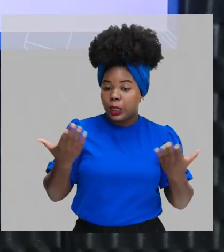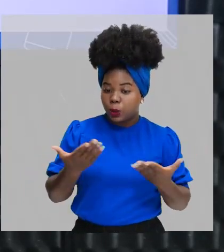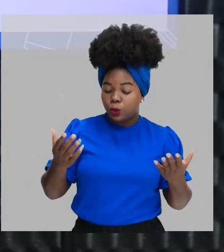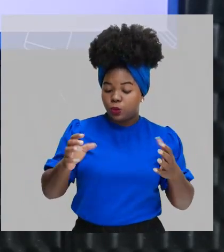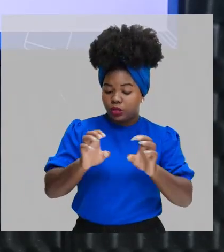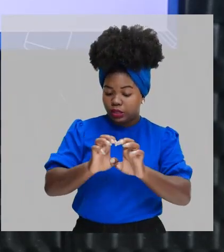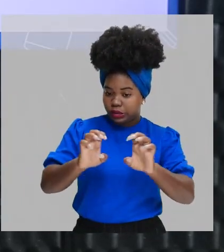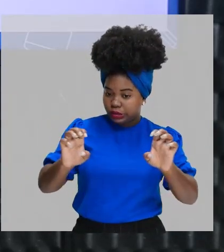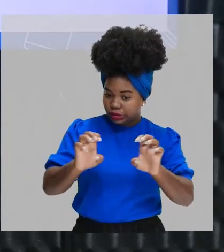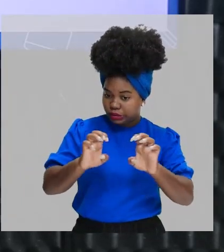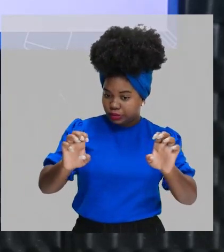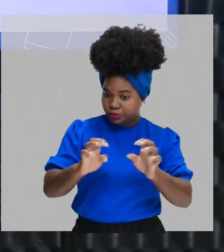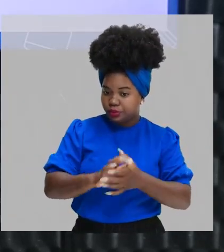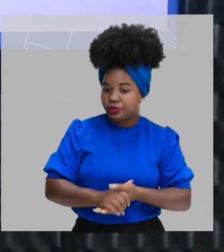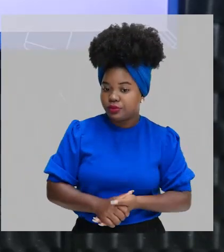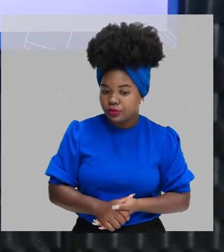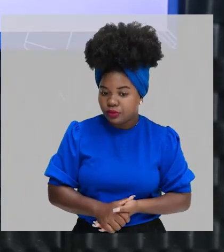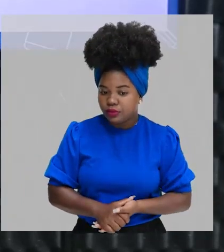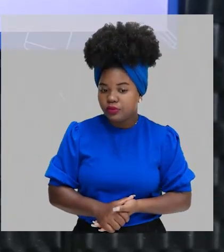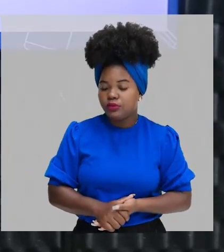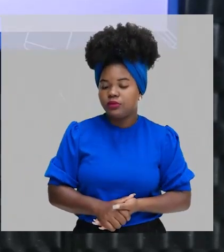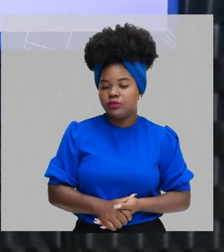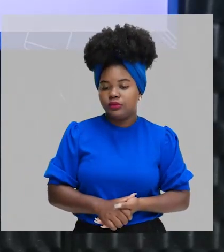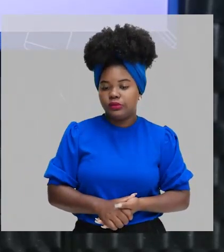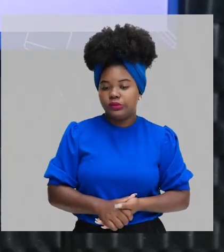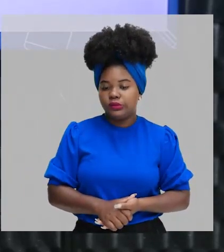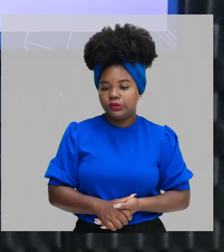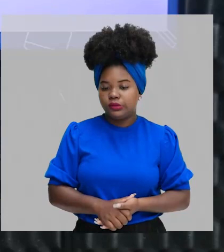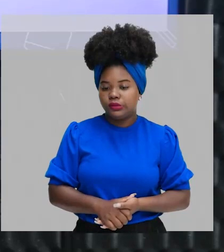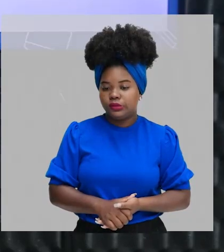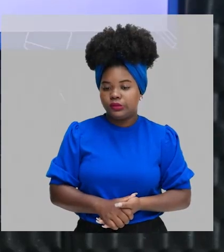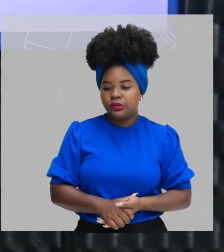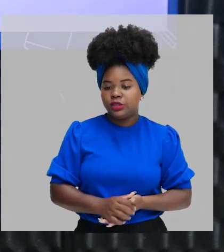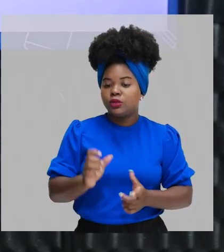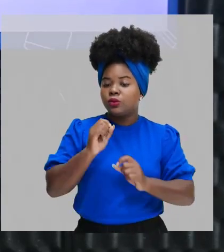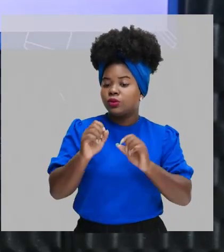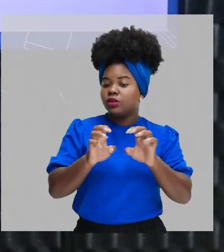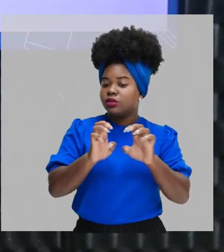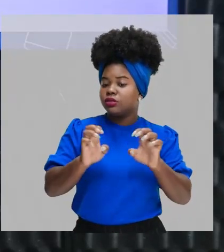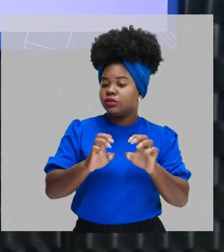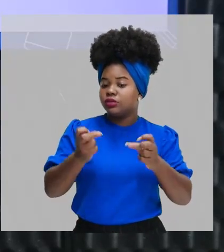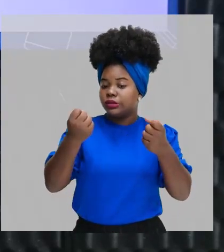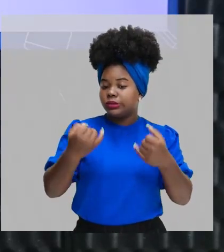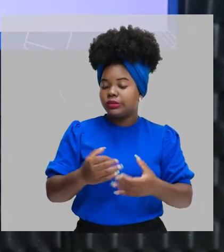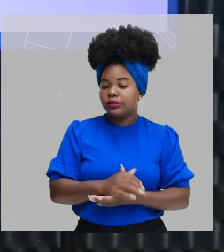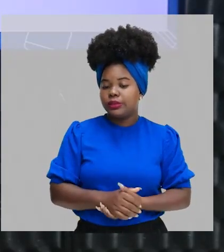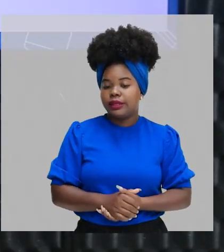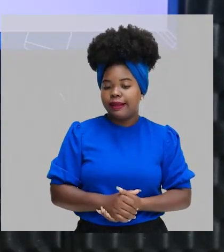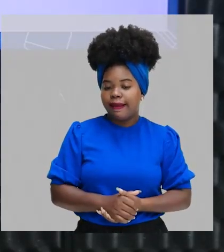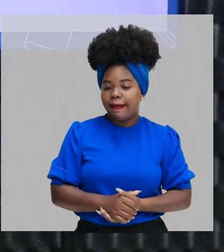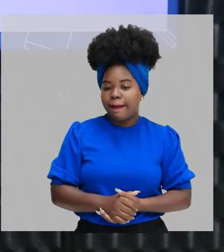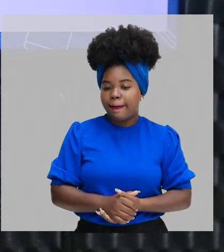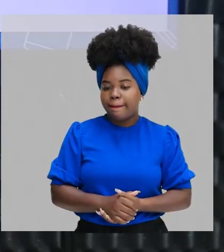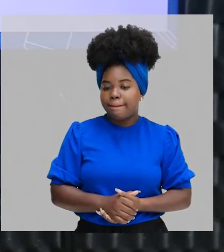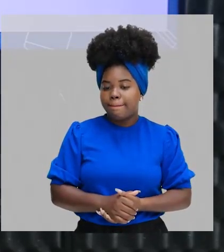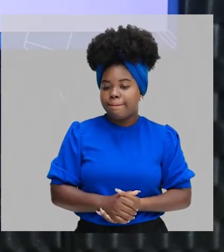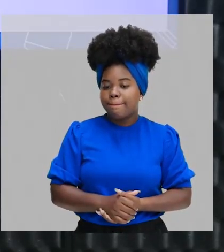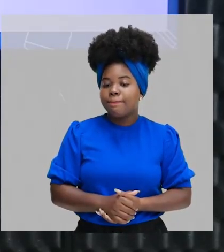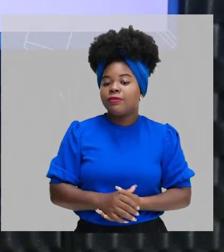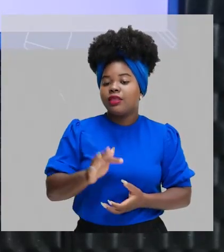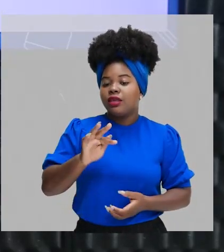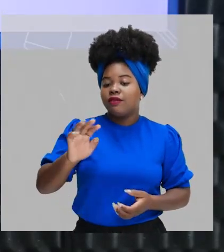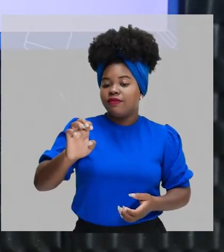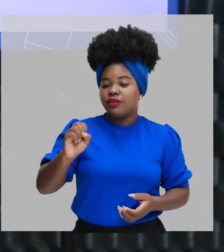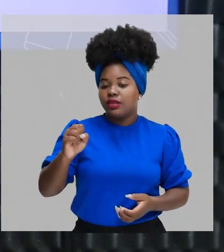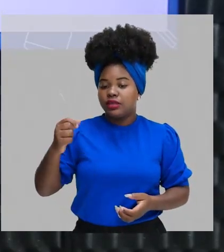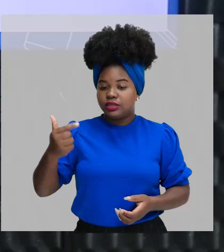reação, olhando a estequiometria da reação, o que a reação nos diz? Ó, a pirita nós temos 4